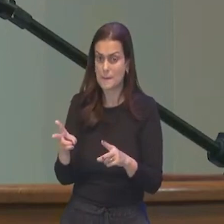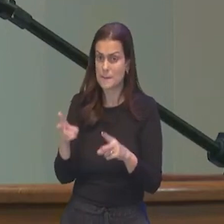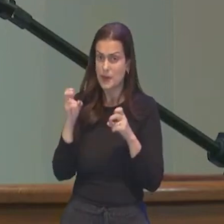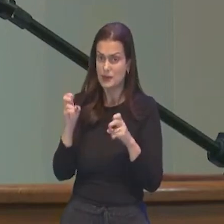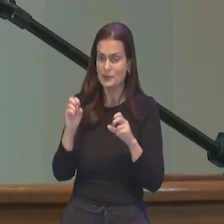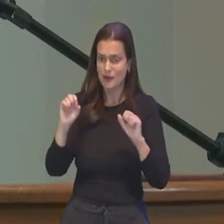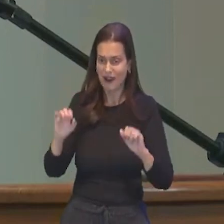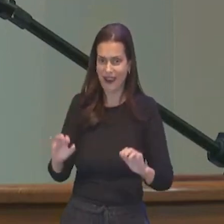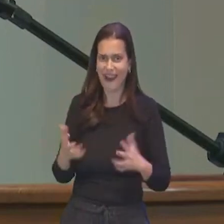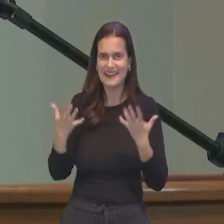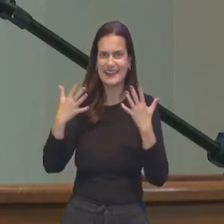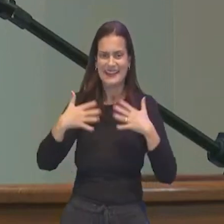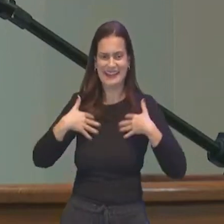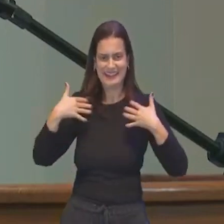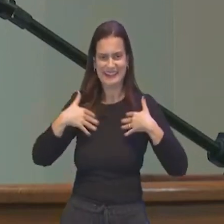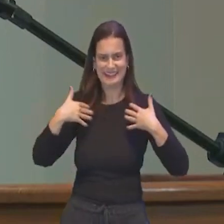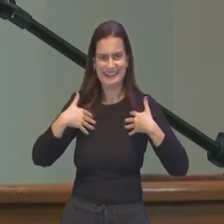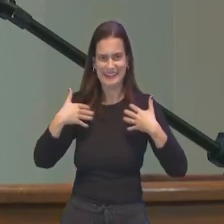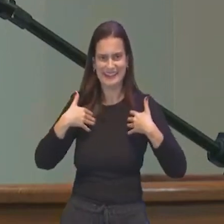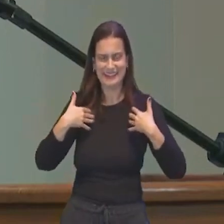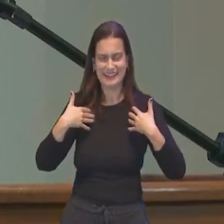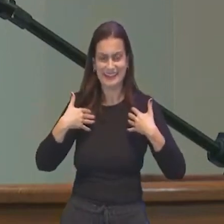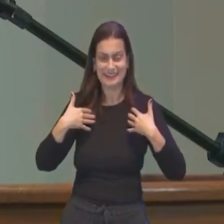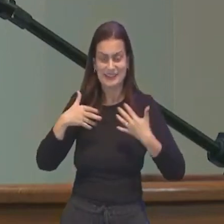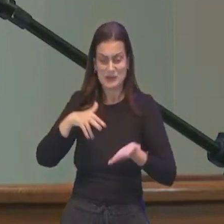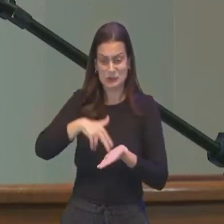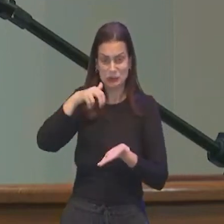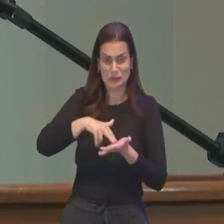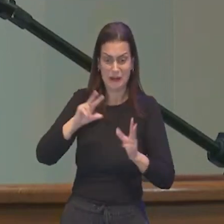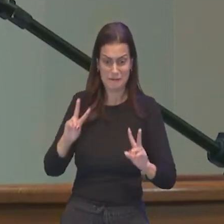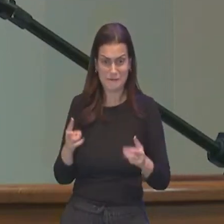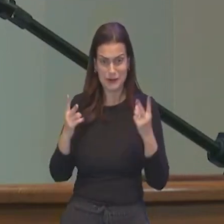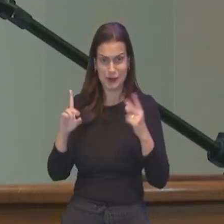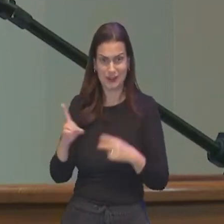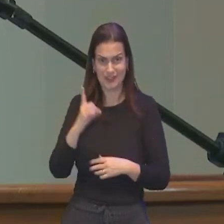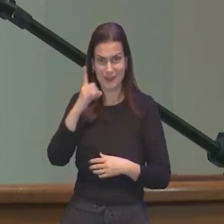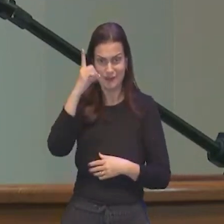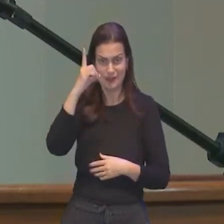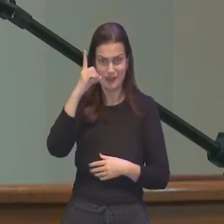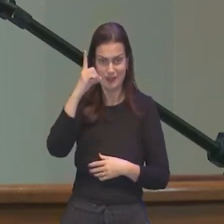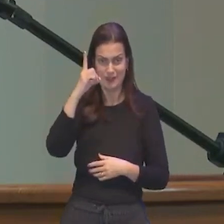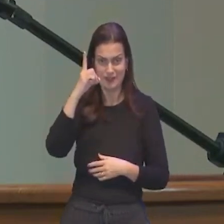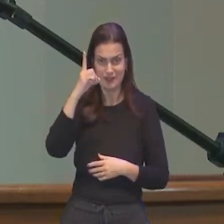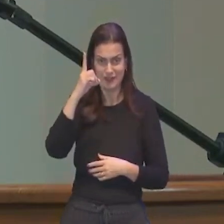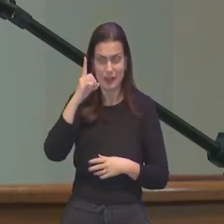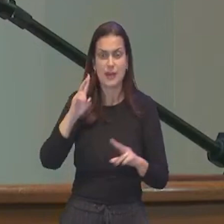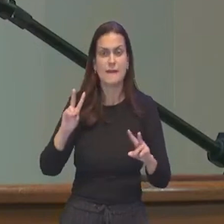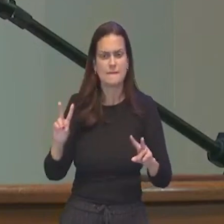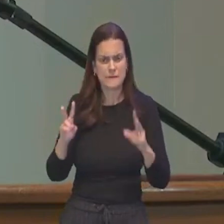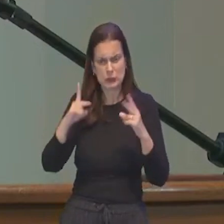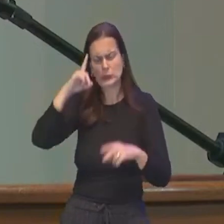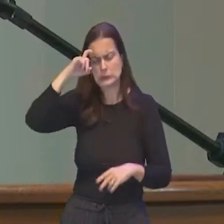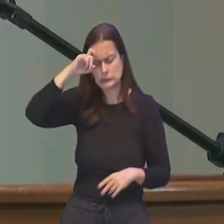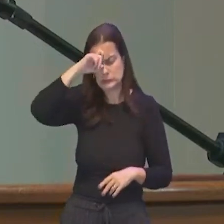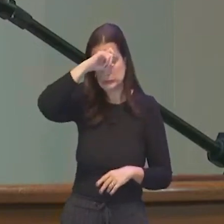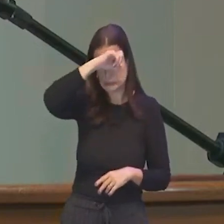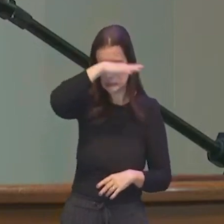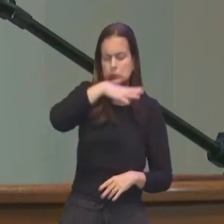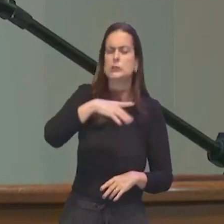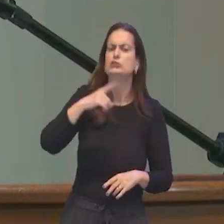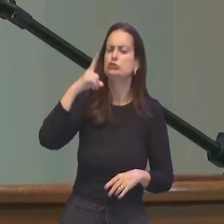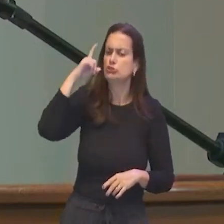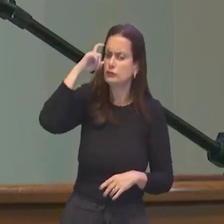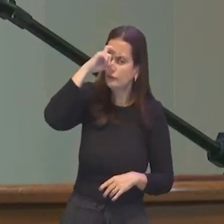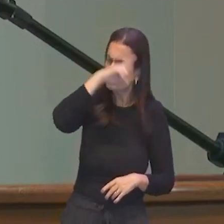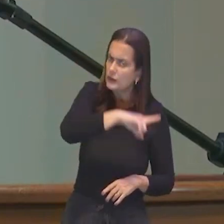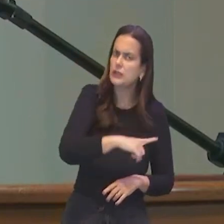a alegria, o contentamento, a vitória de Davi, uma vitória suada, uma